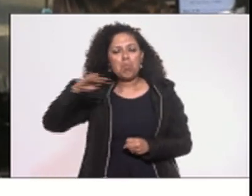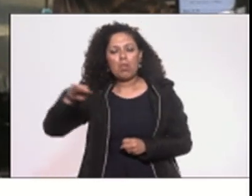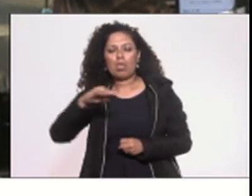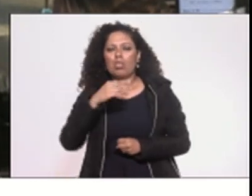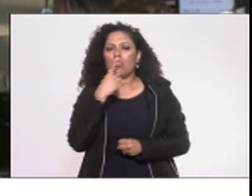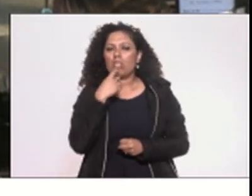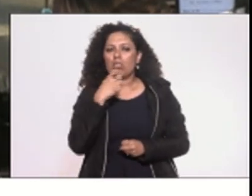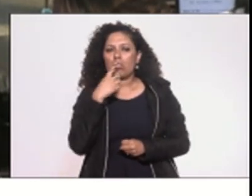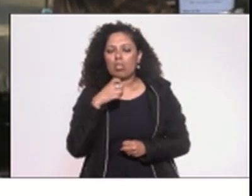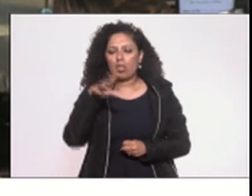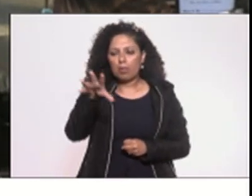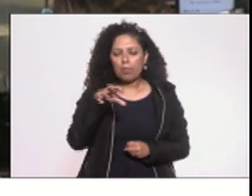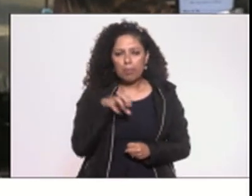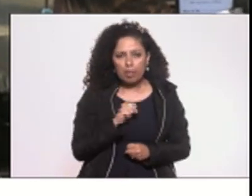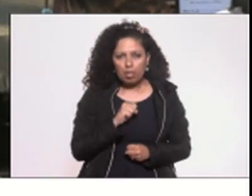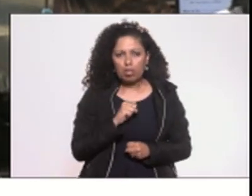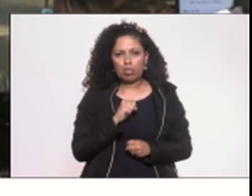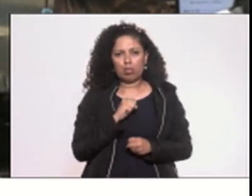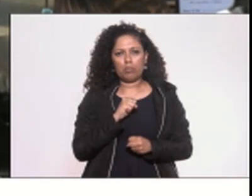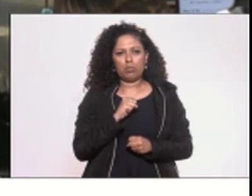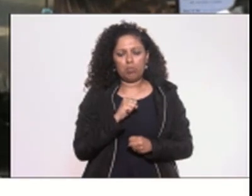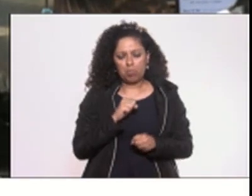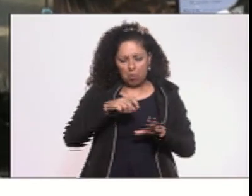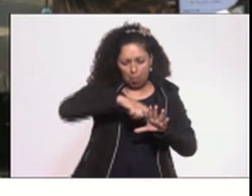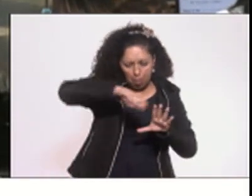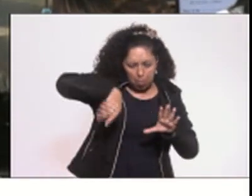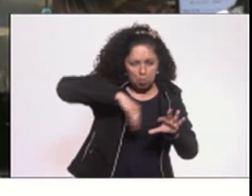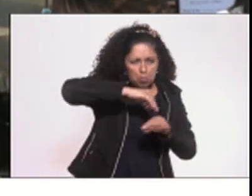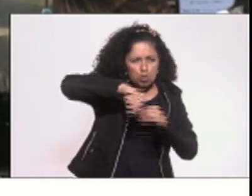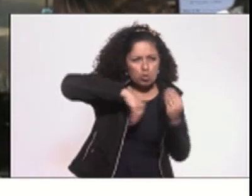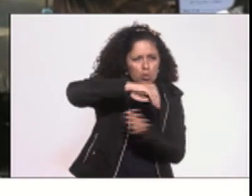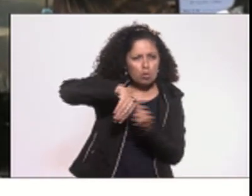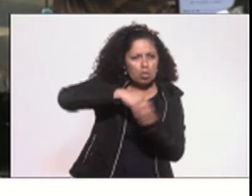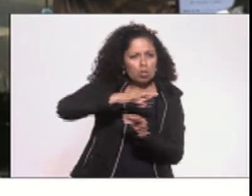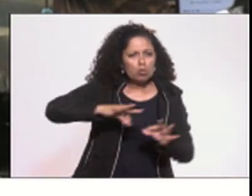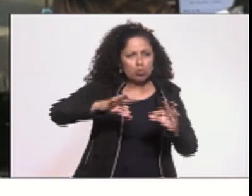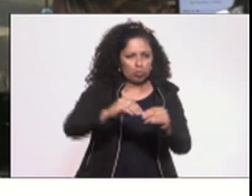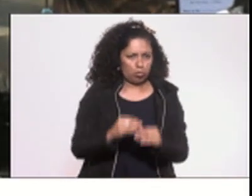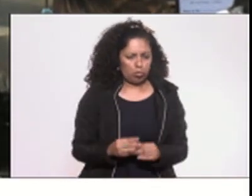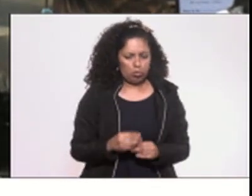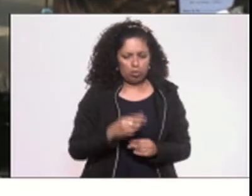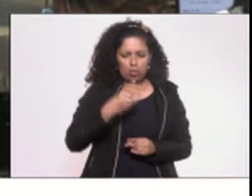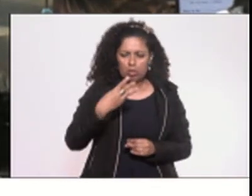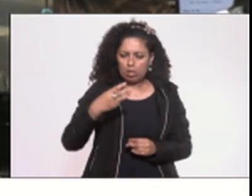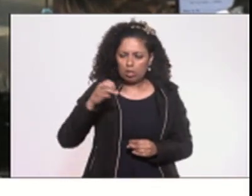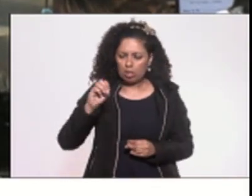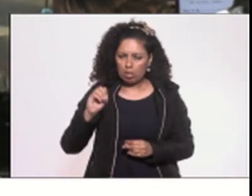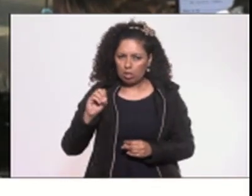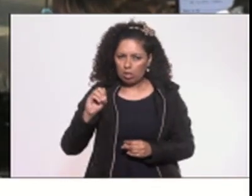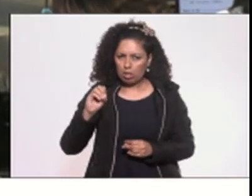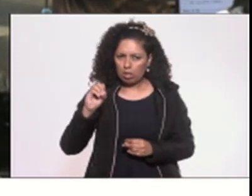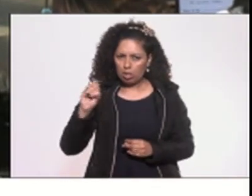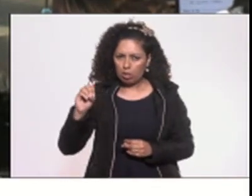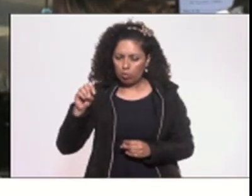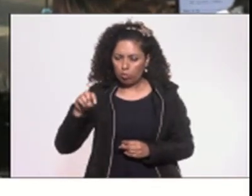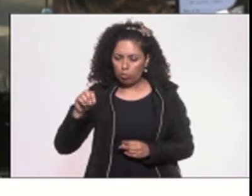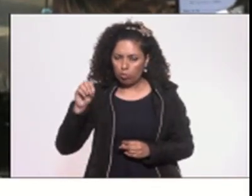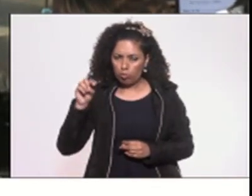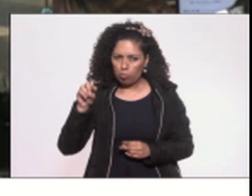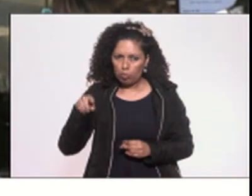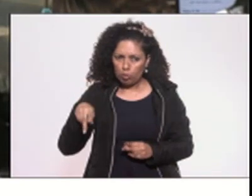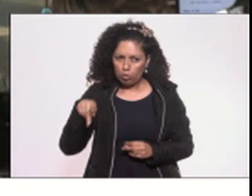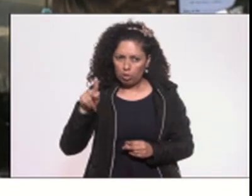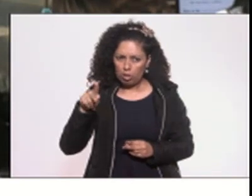foram utilizados nesse processo de compostagem. E 300 mil quilos